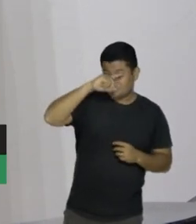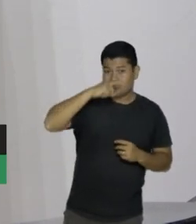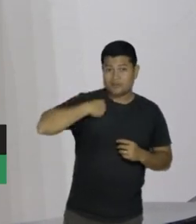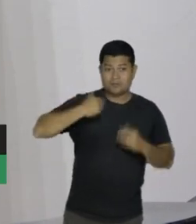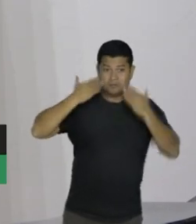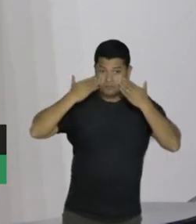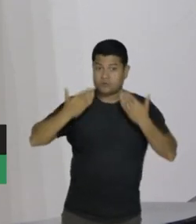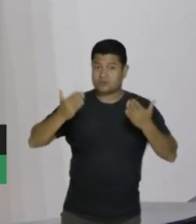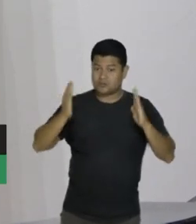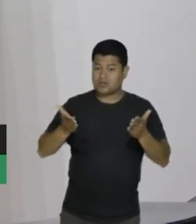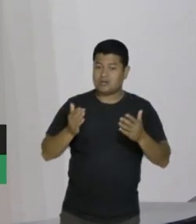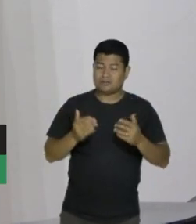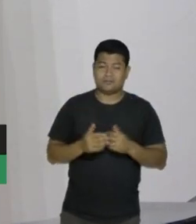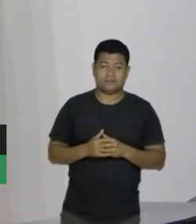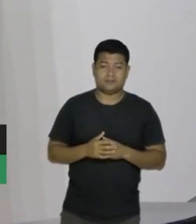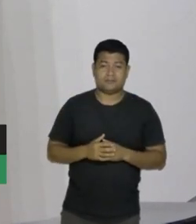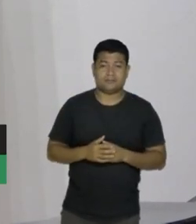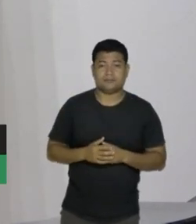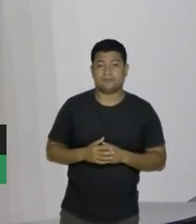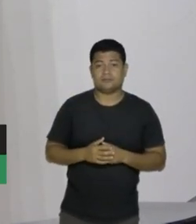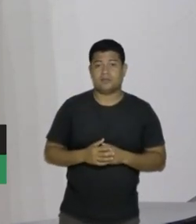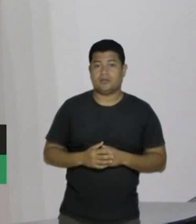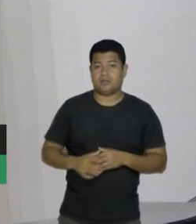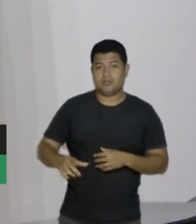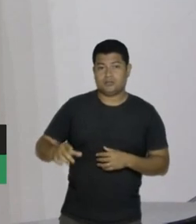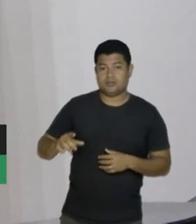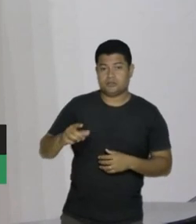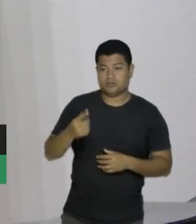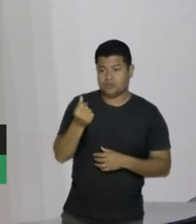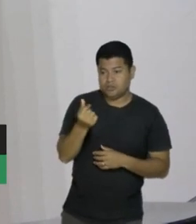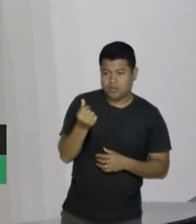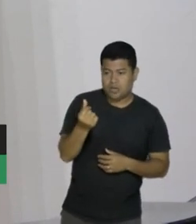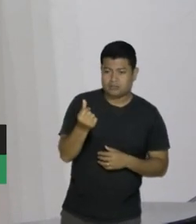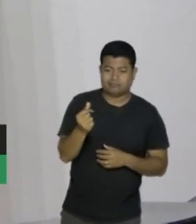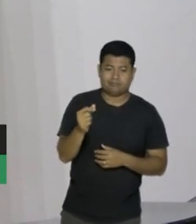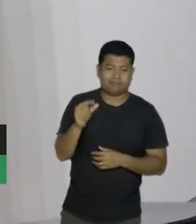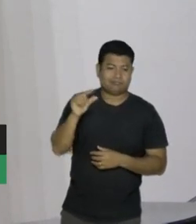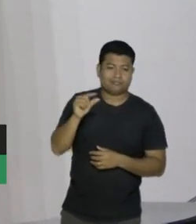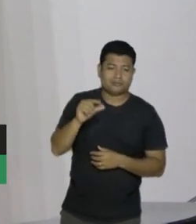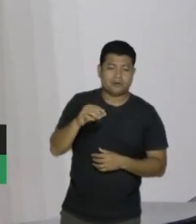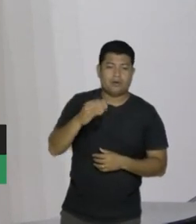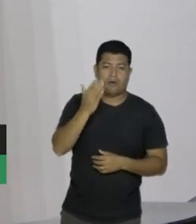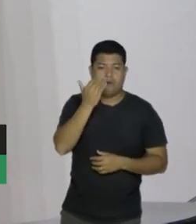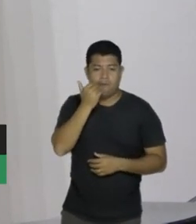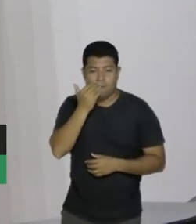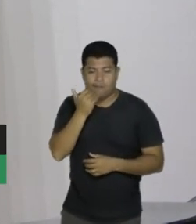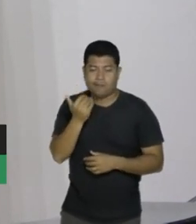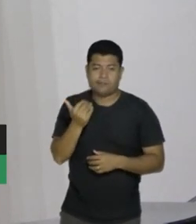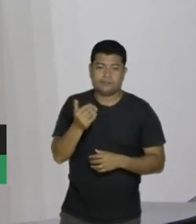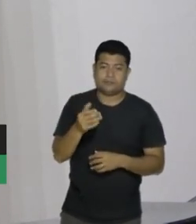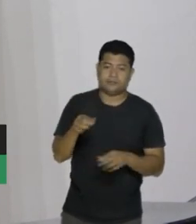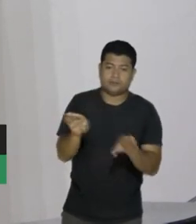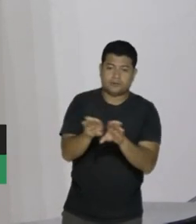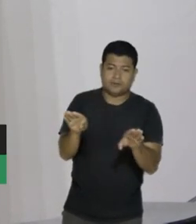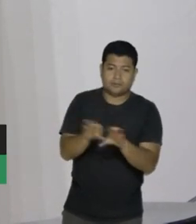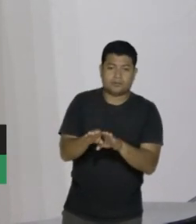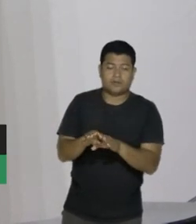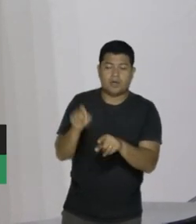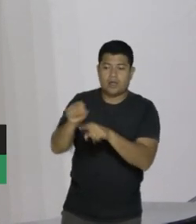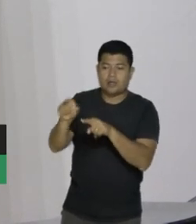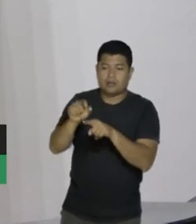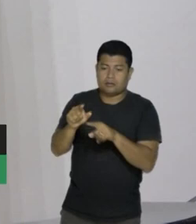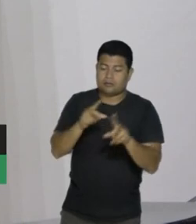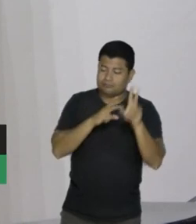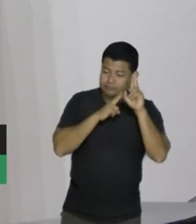do valor da diária ou do valor ínfimo do auxílio alimentação Imaginem se